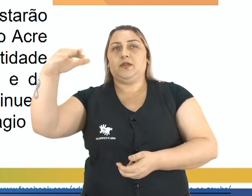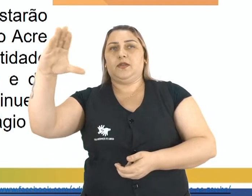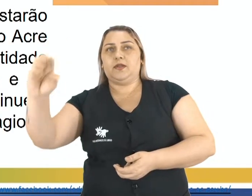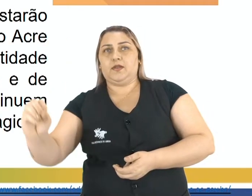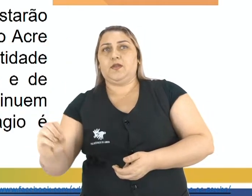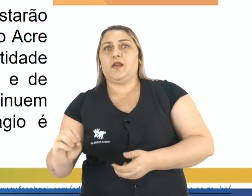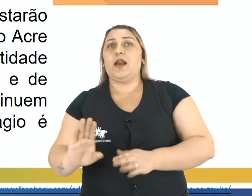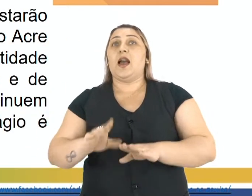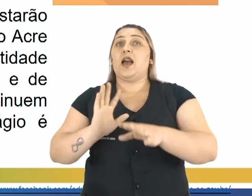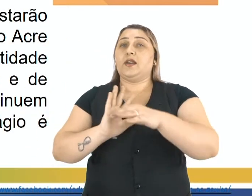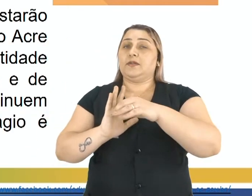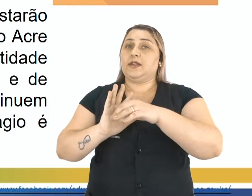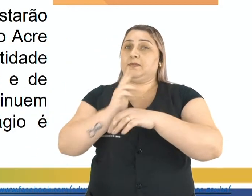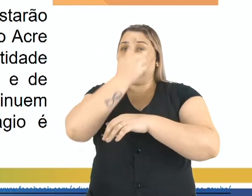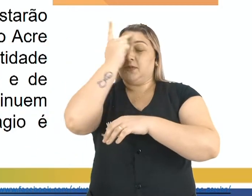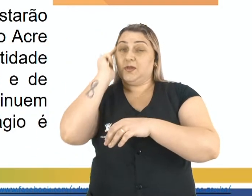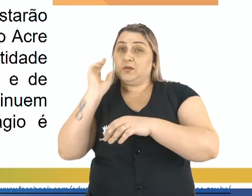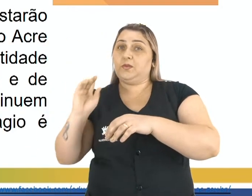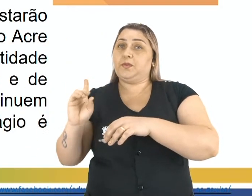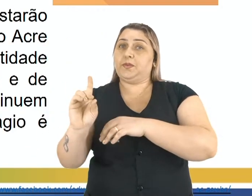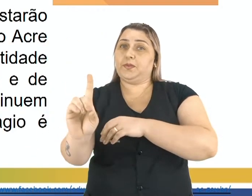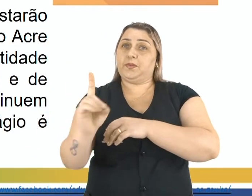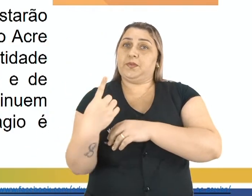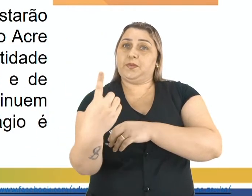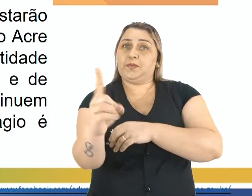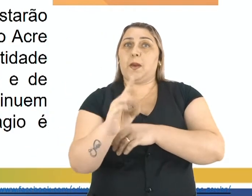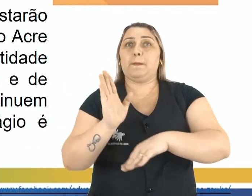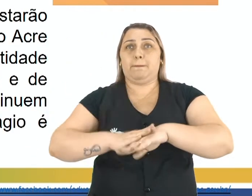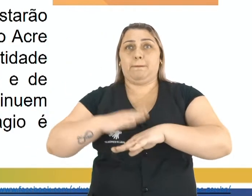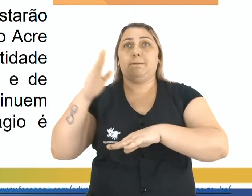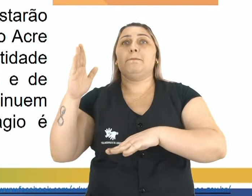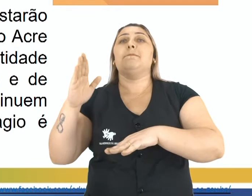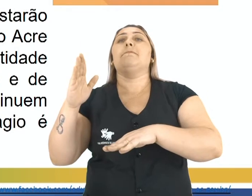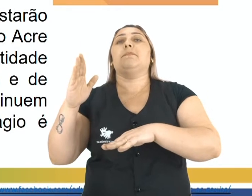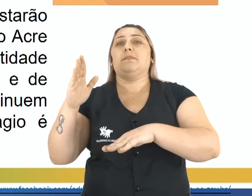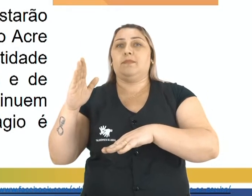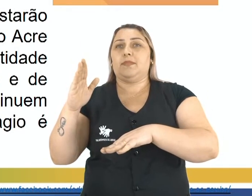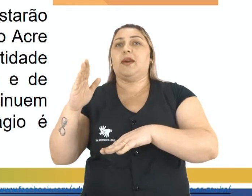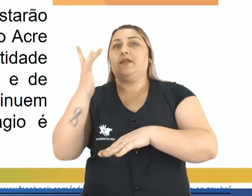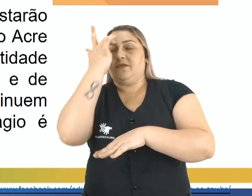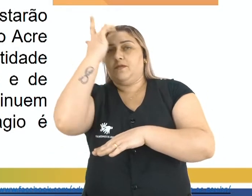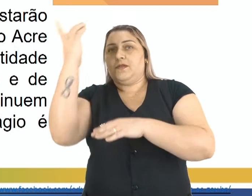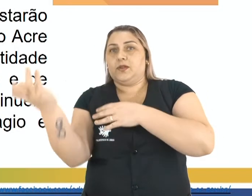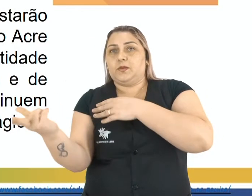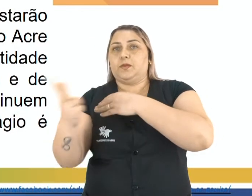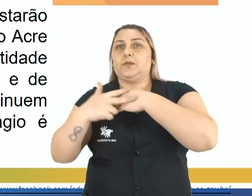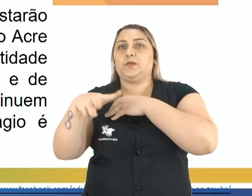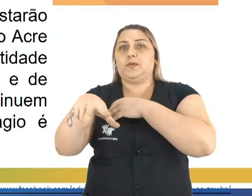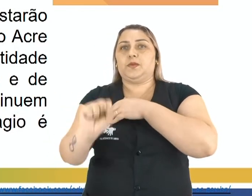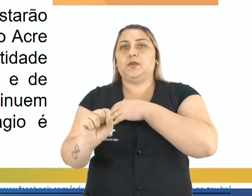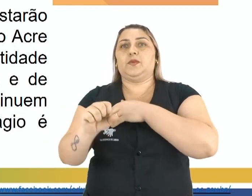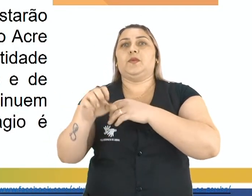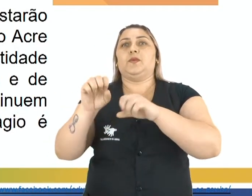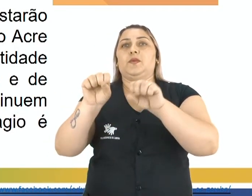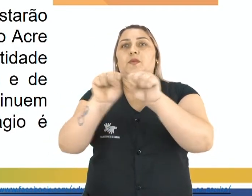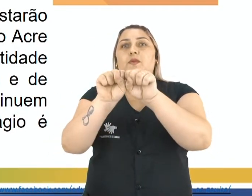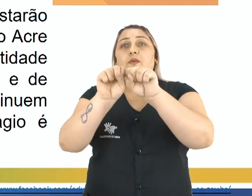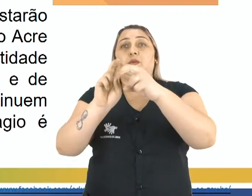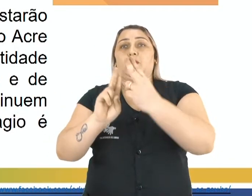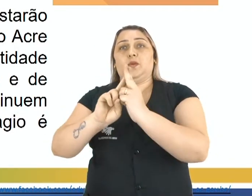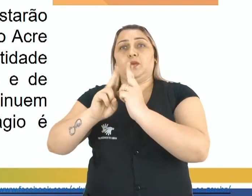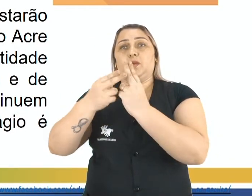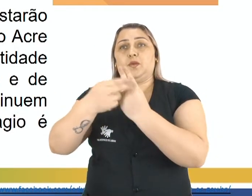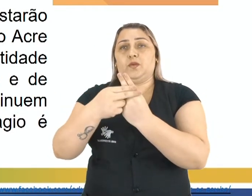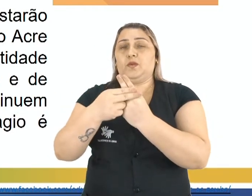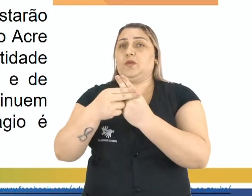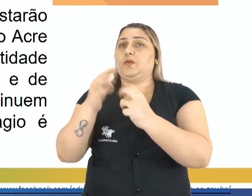ler? Quanto mais as pessoas circularem, mais estarão propensas a contrair o vírus. O sistema de saúde do Acre